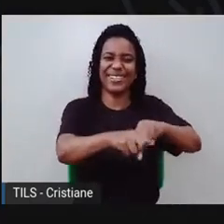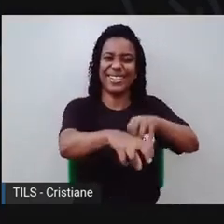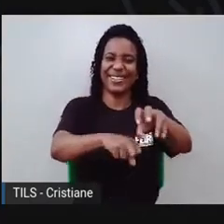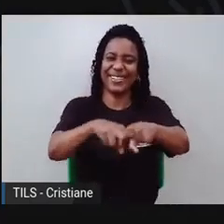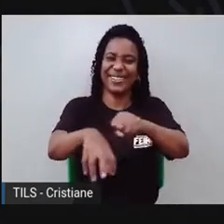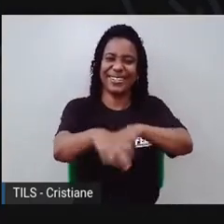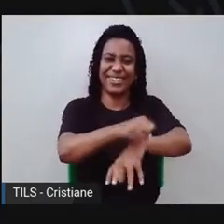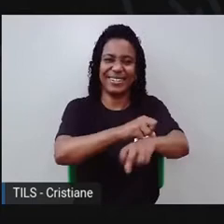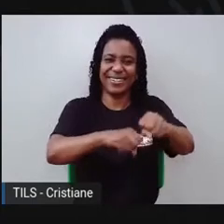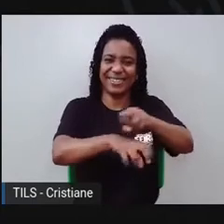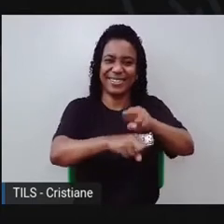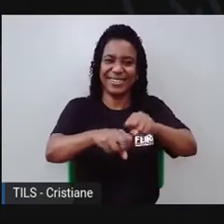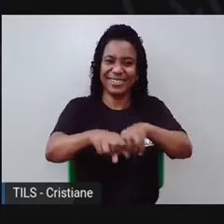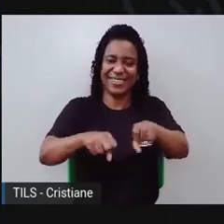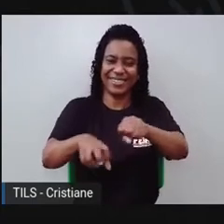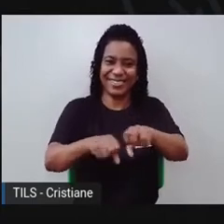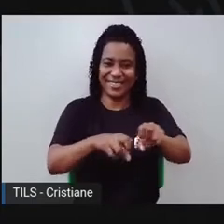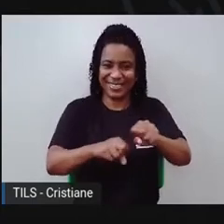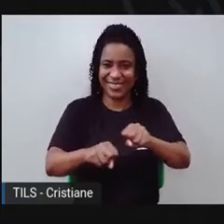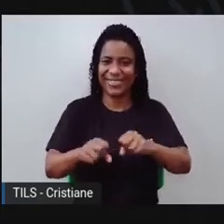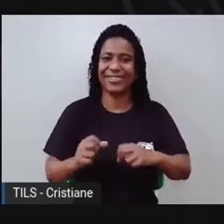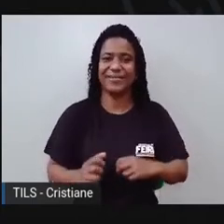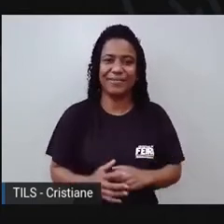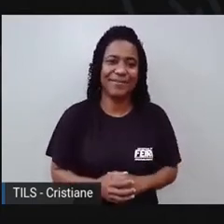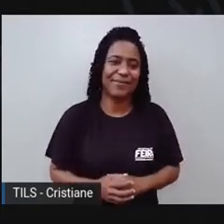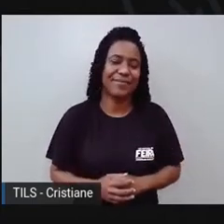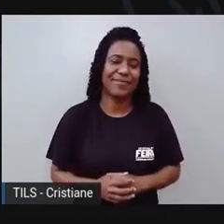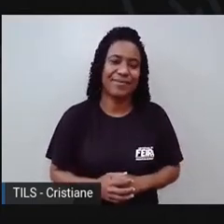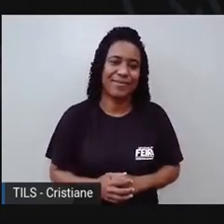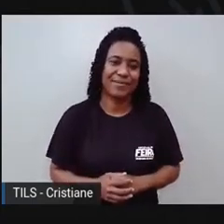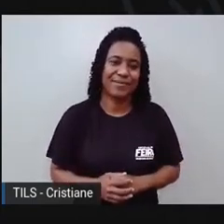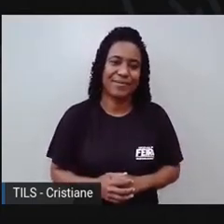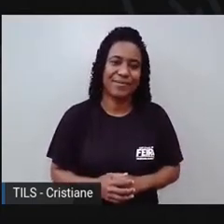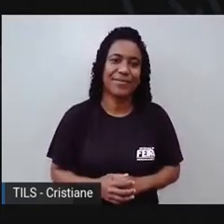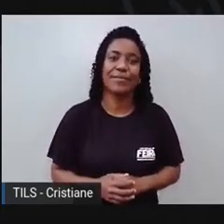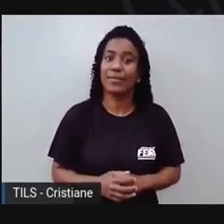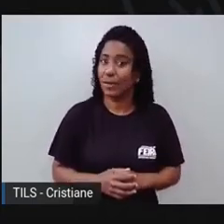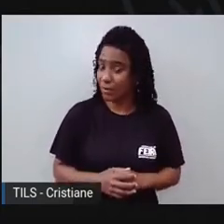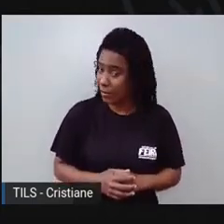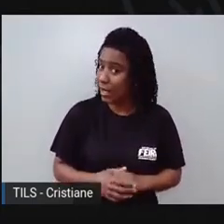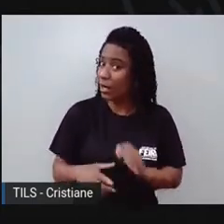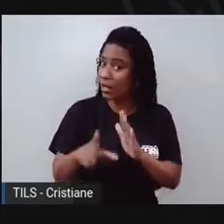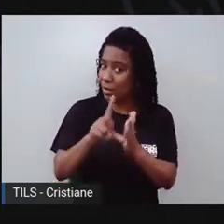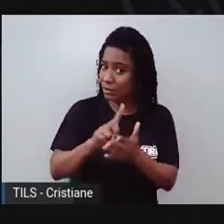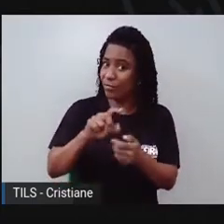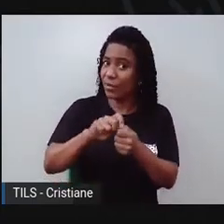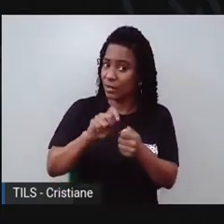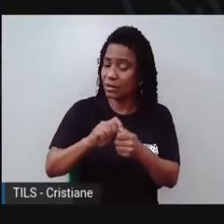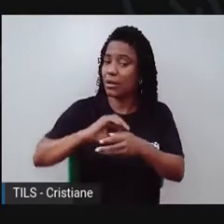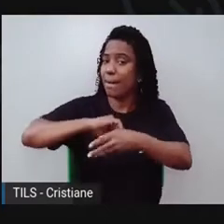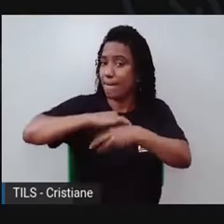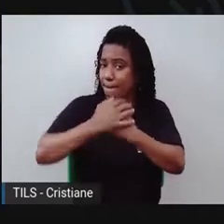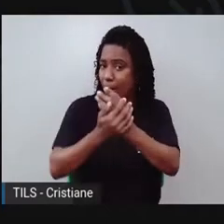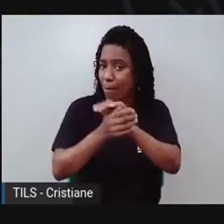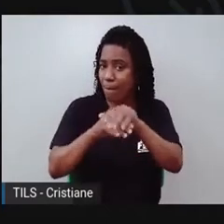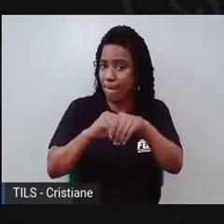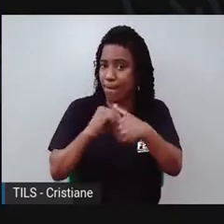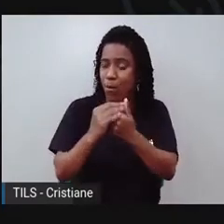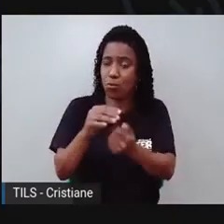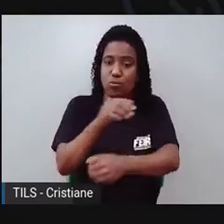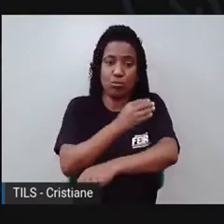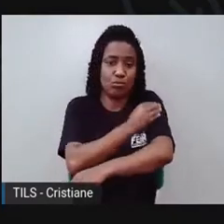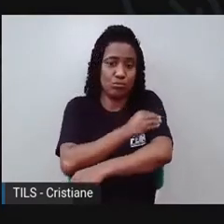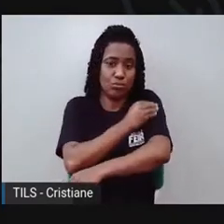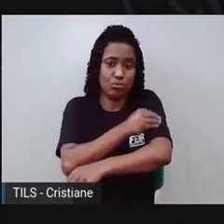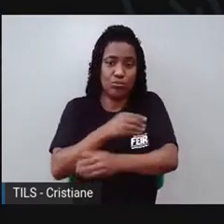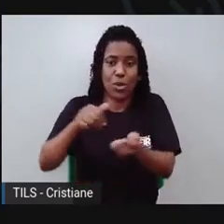Ah, outra coisa, antes de fazer, tem que passar álcool gel na mão, viu? Deixar a mão bem limpinha para mexer na